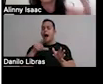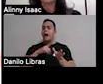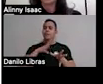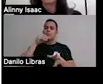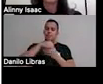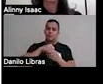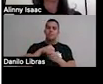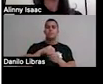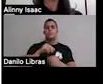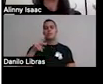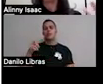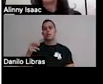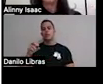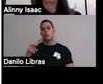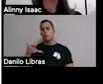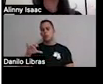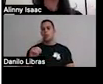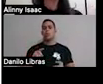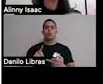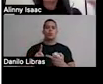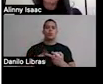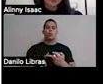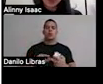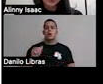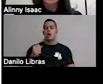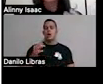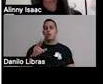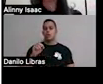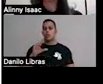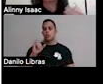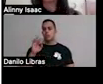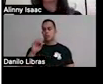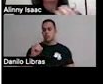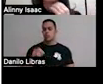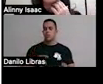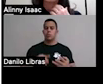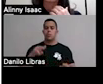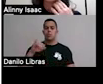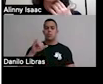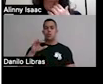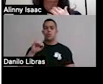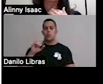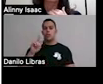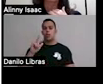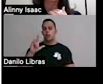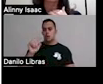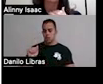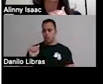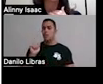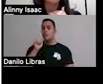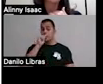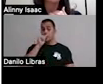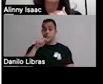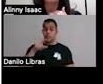neurônios, nos astrócitos, na microglia, e de maneira que essa sinalização mediada por esse sistema endocannabinoide